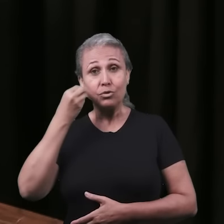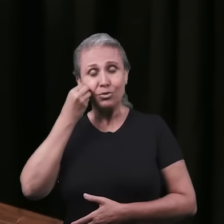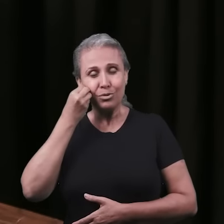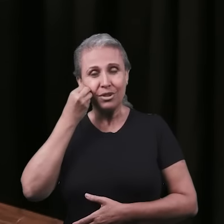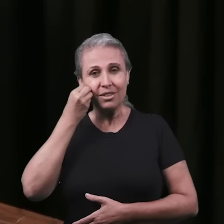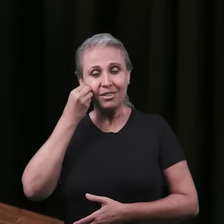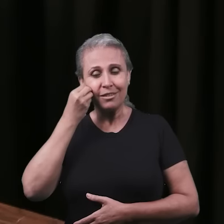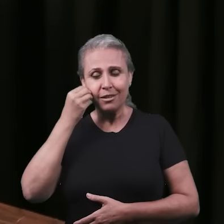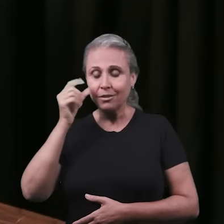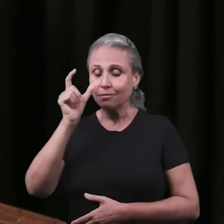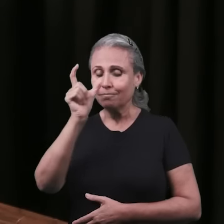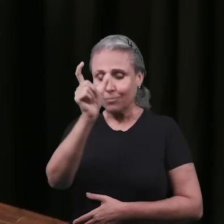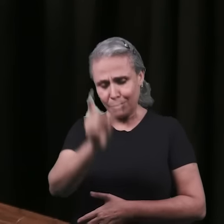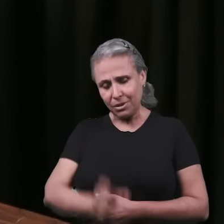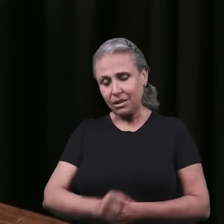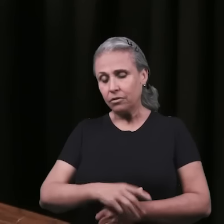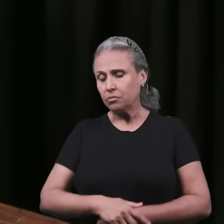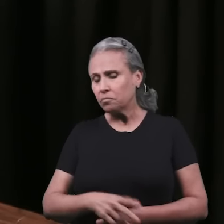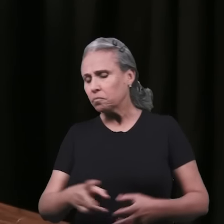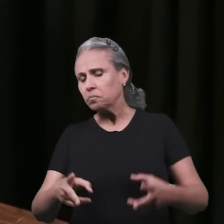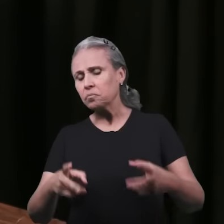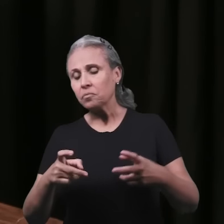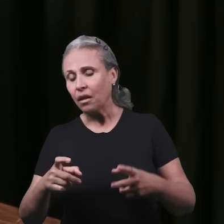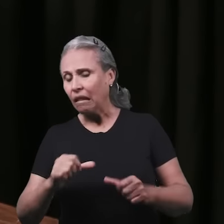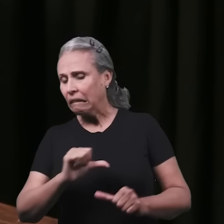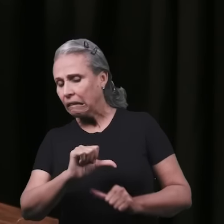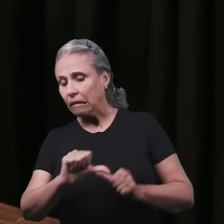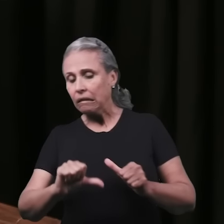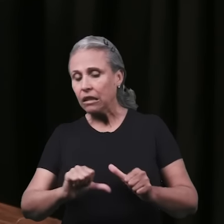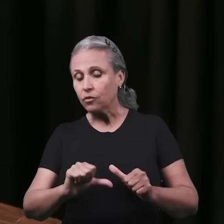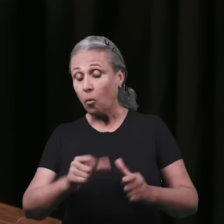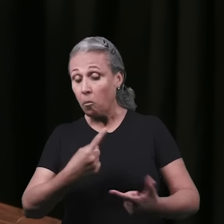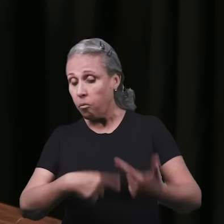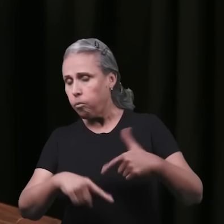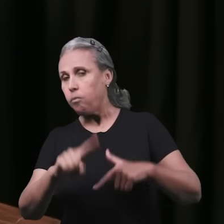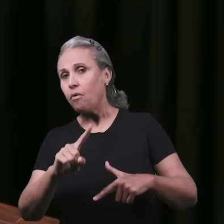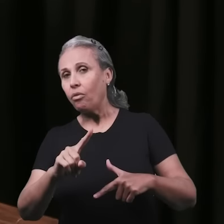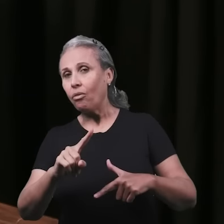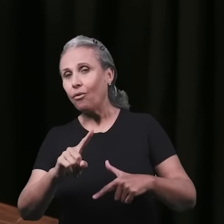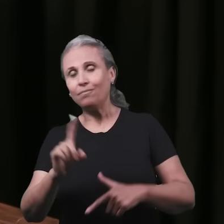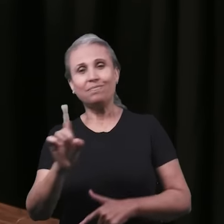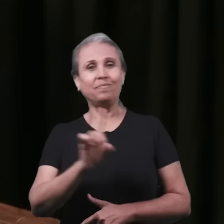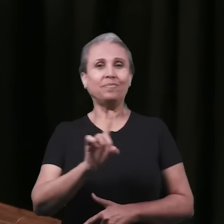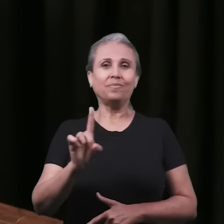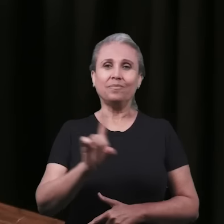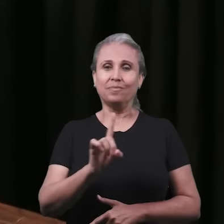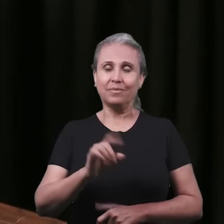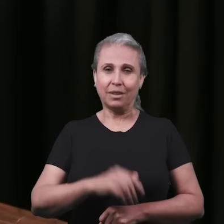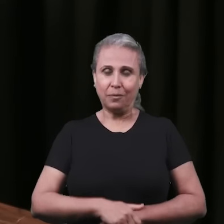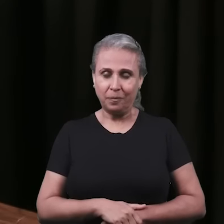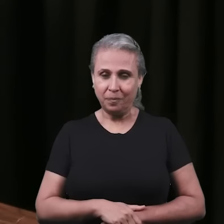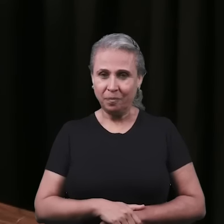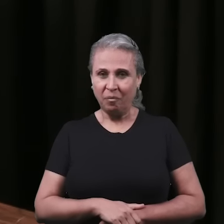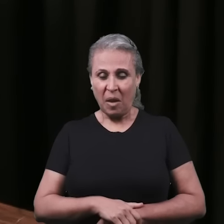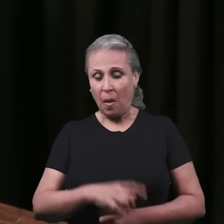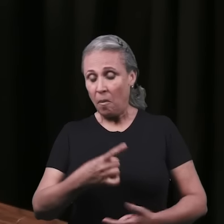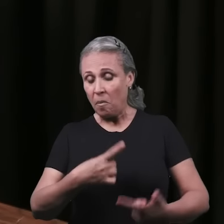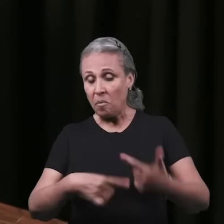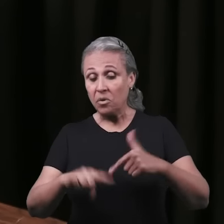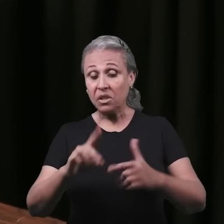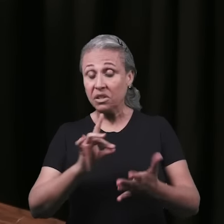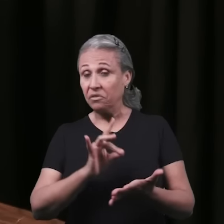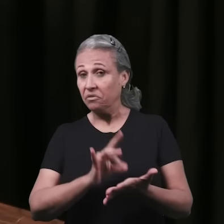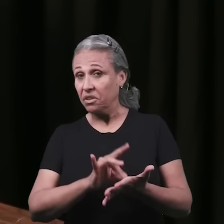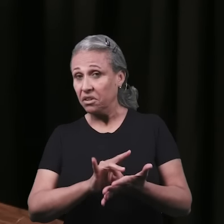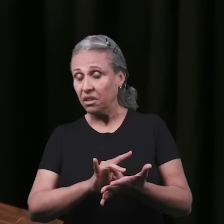uma verdadeira transformação, né? Não houve uma mudança que deveria ter ali. Ele viu o amor de